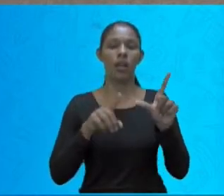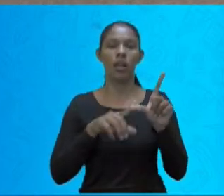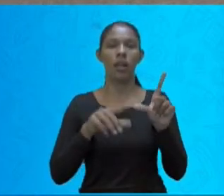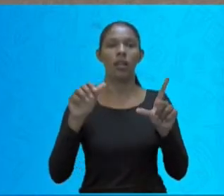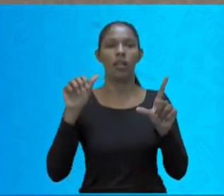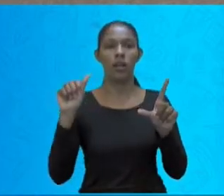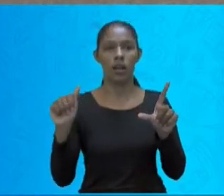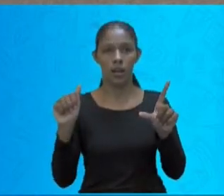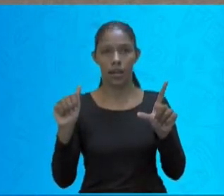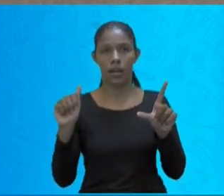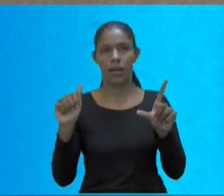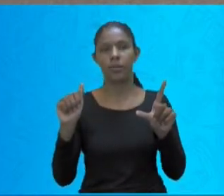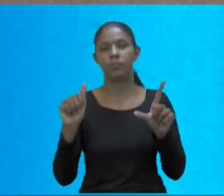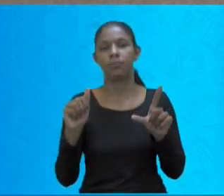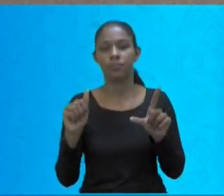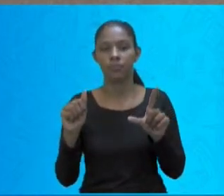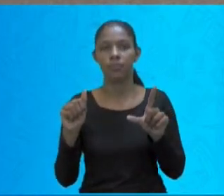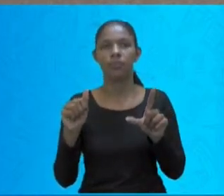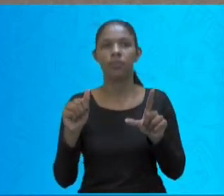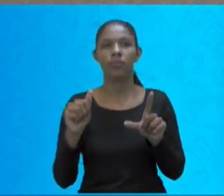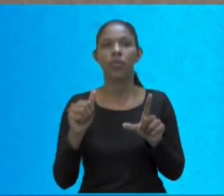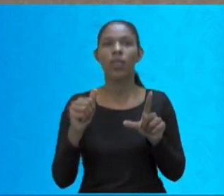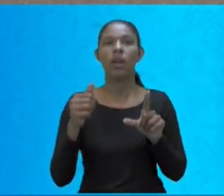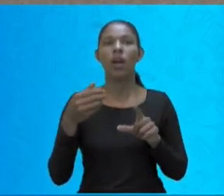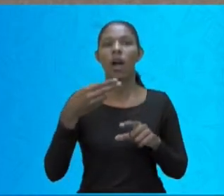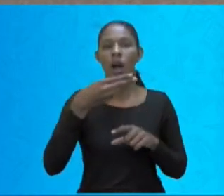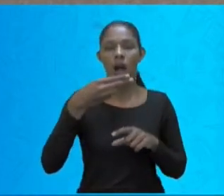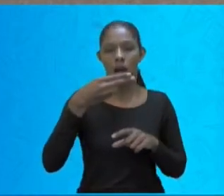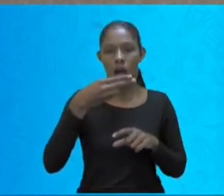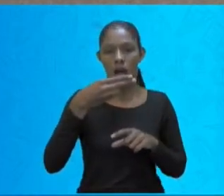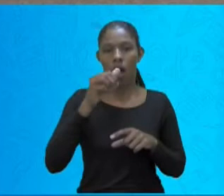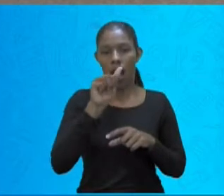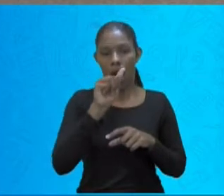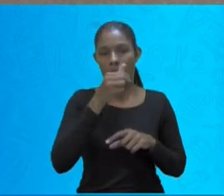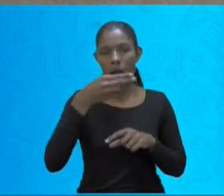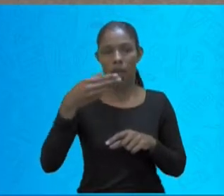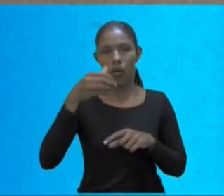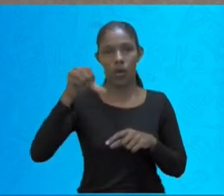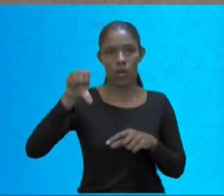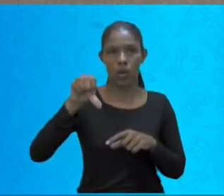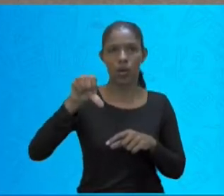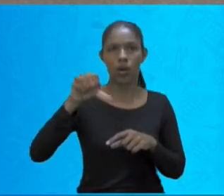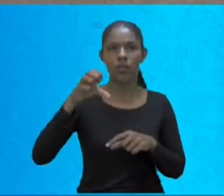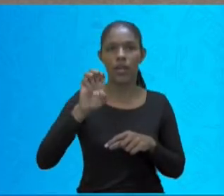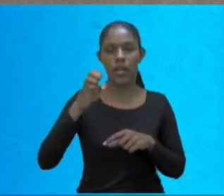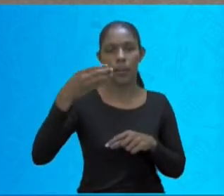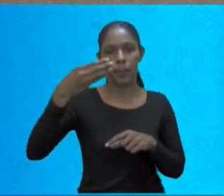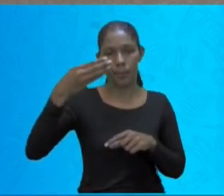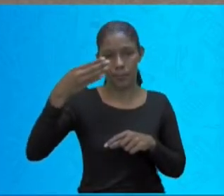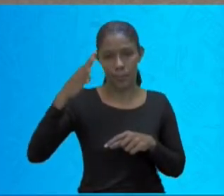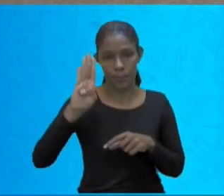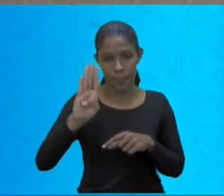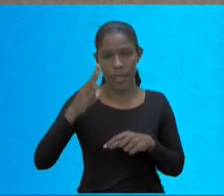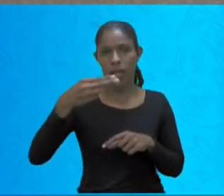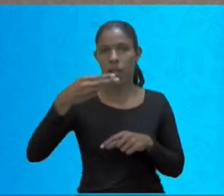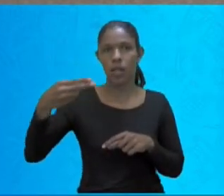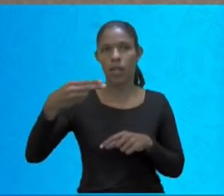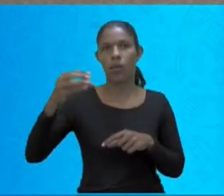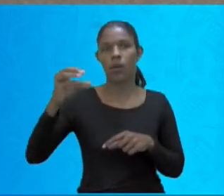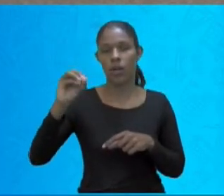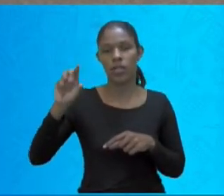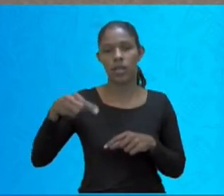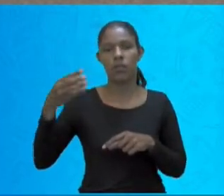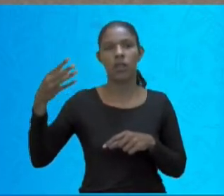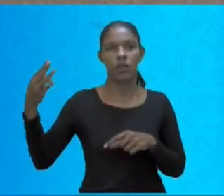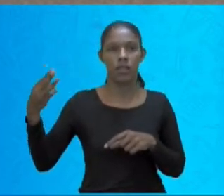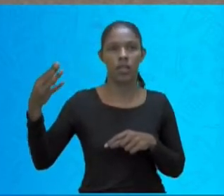do exemplo B igual a 0,23. Tenho a letra B, a aresta de A igual a 9 e a aresta